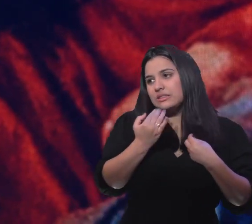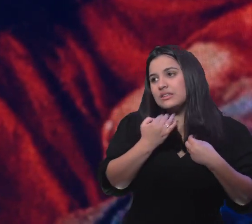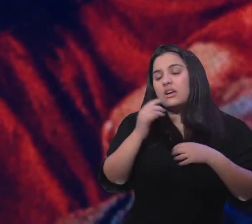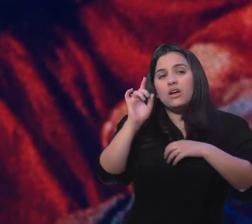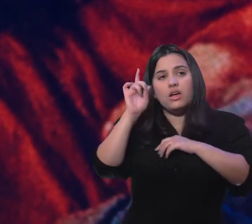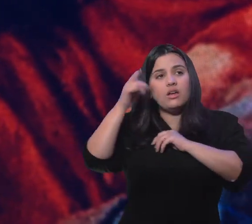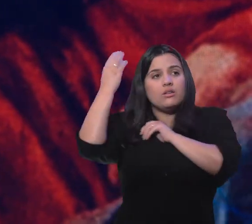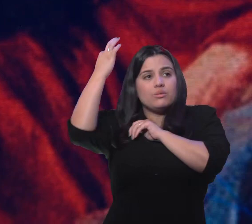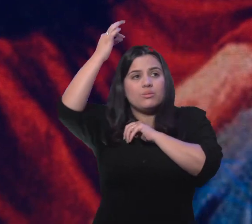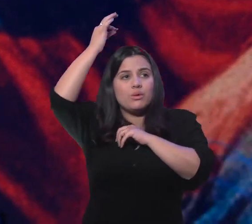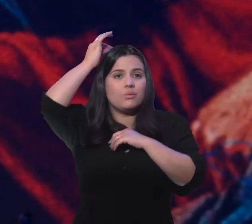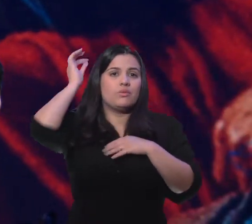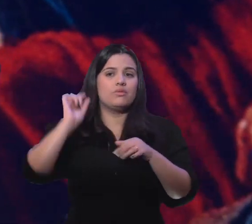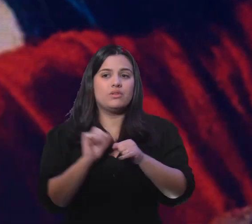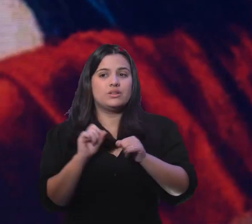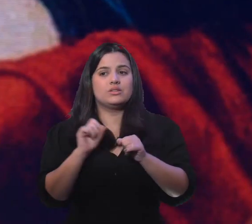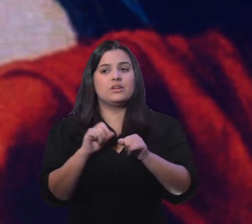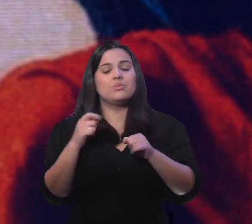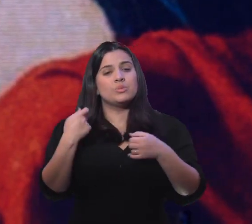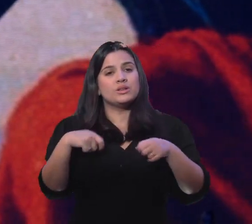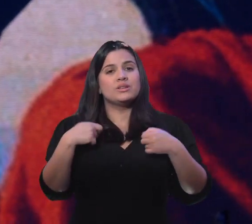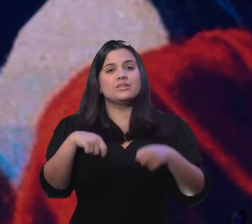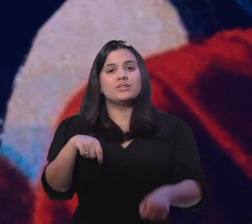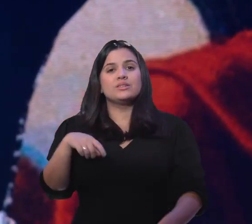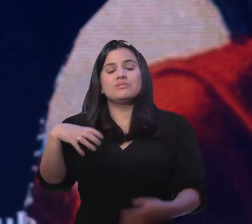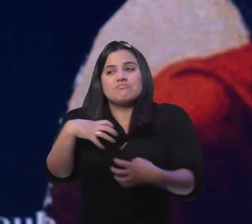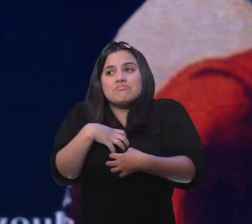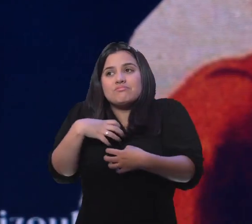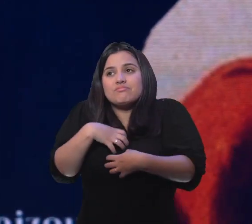ministrando. Escute a voz dele.